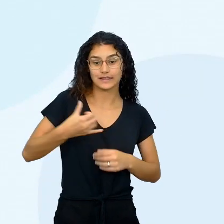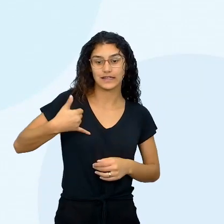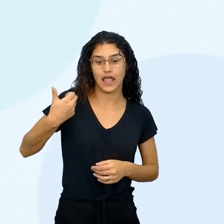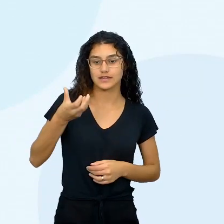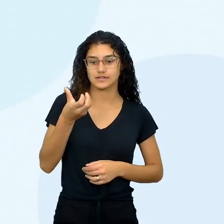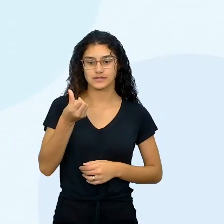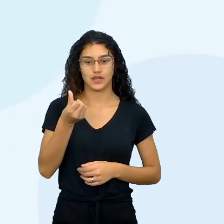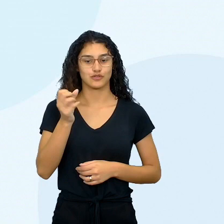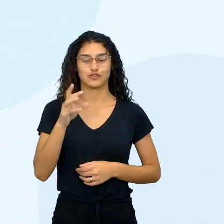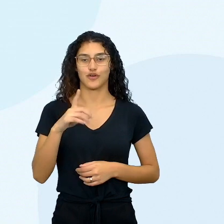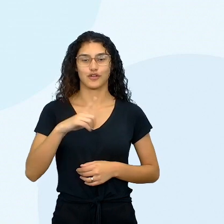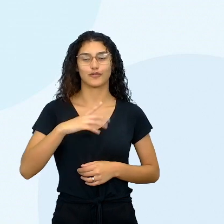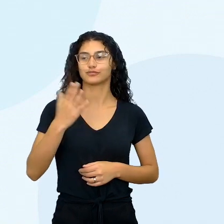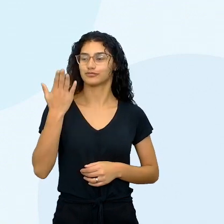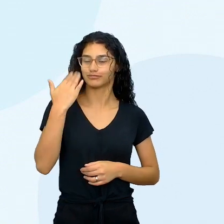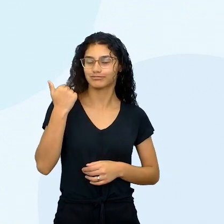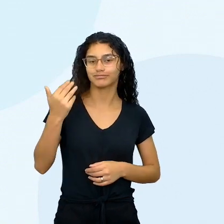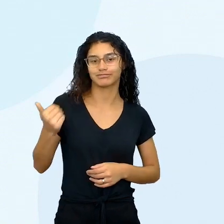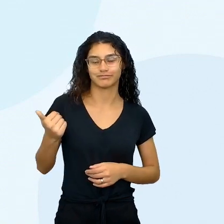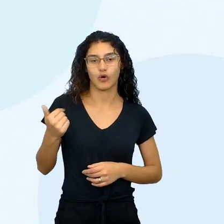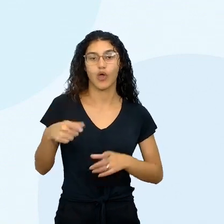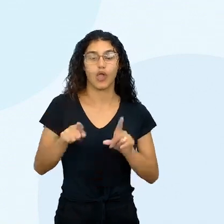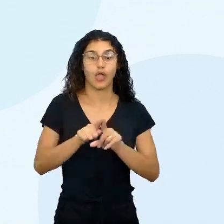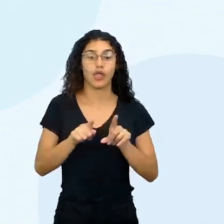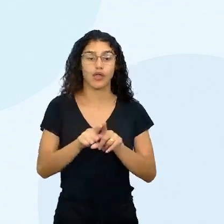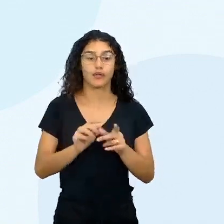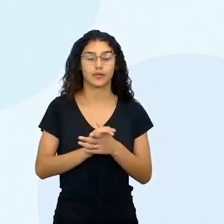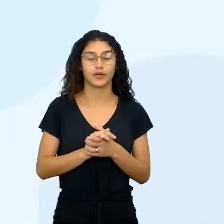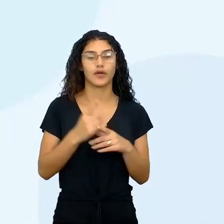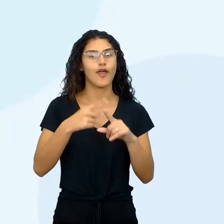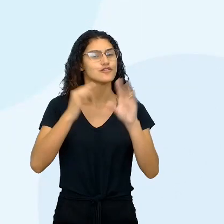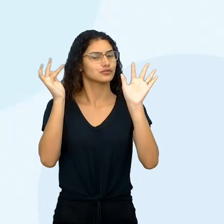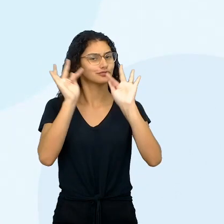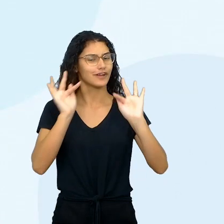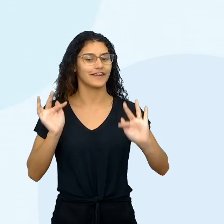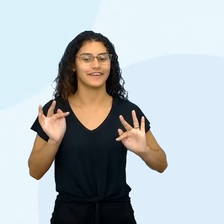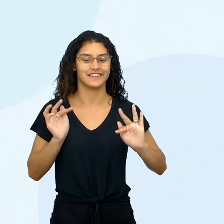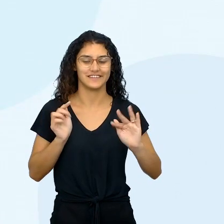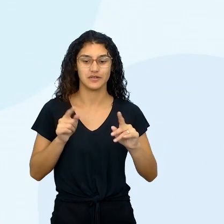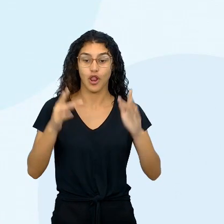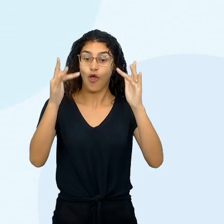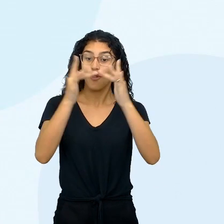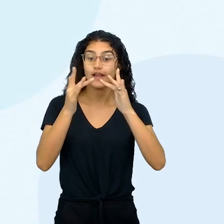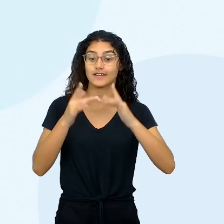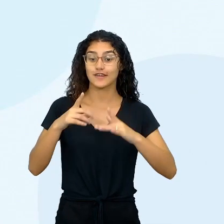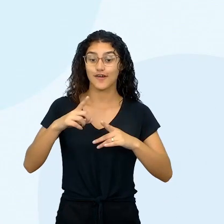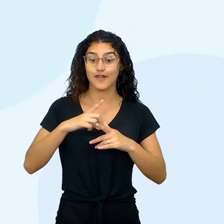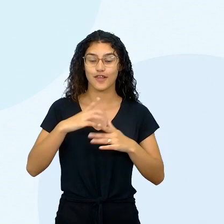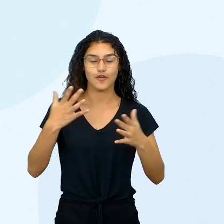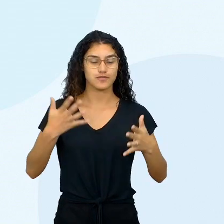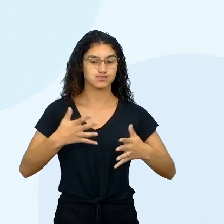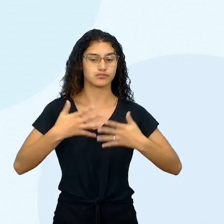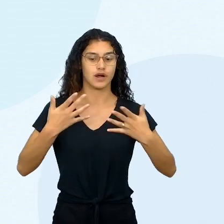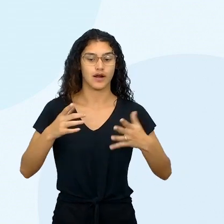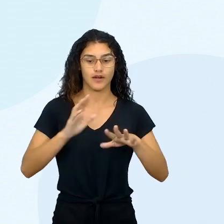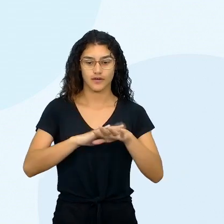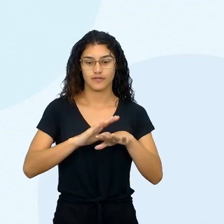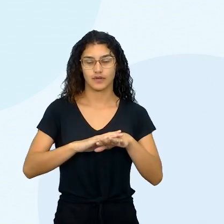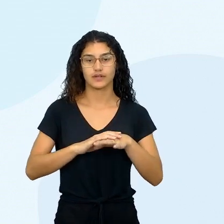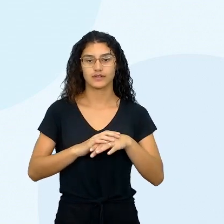6 anos, que dá muito orgulho, claro, ao pai que é biólogo, né? Fiquei muito feliz com essa conexão espontânea que ele